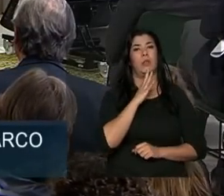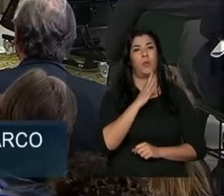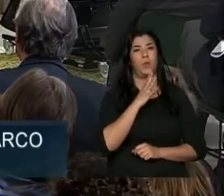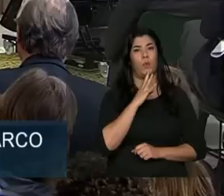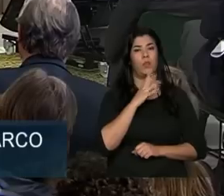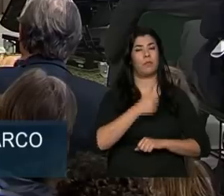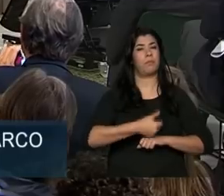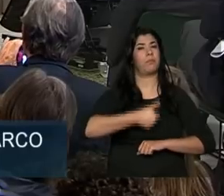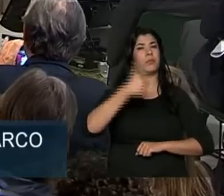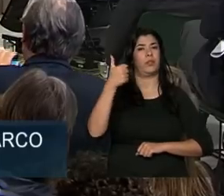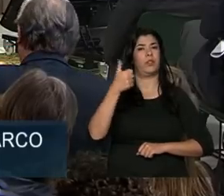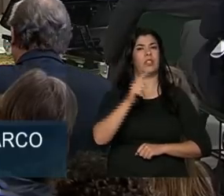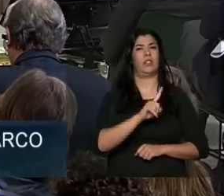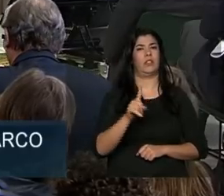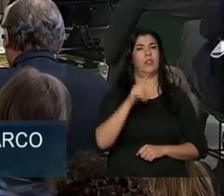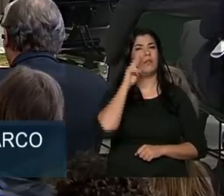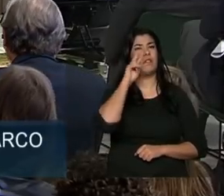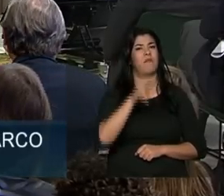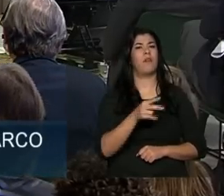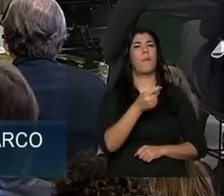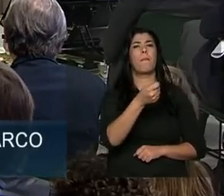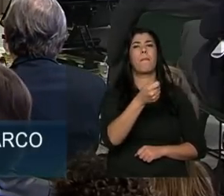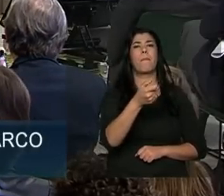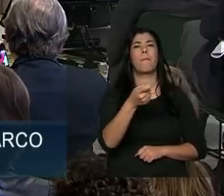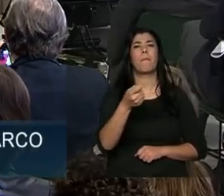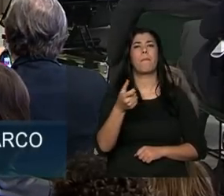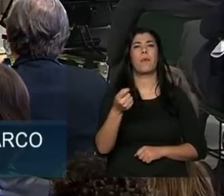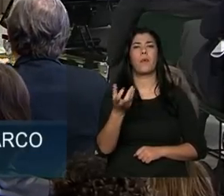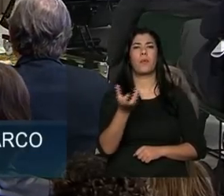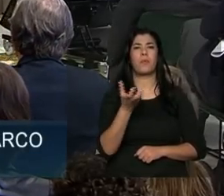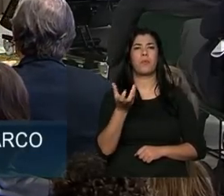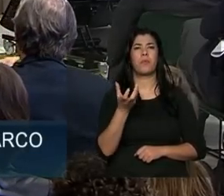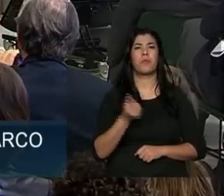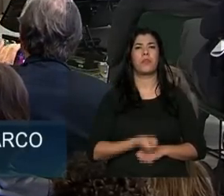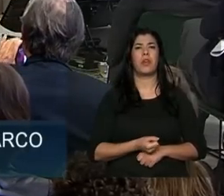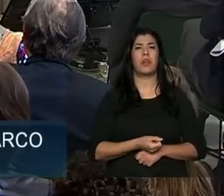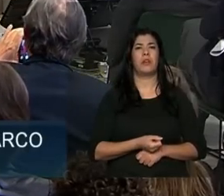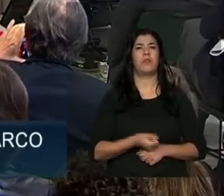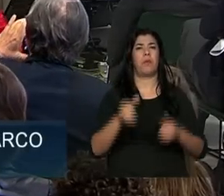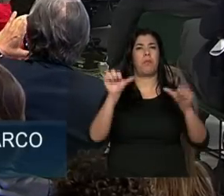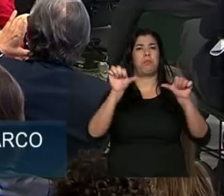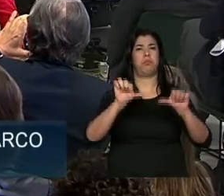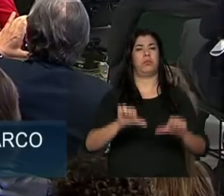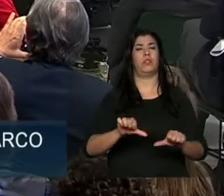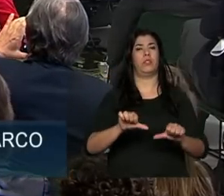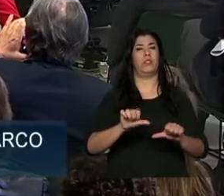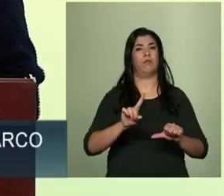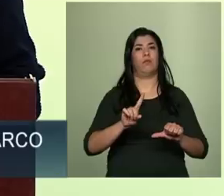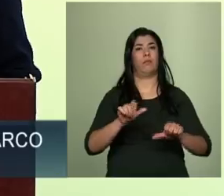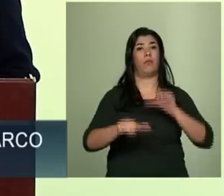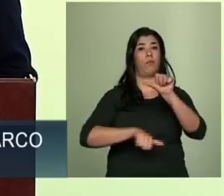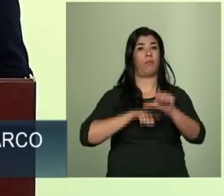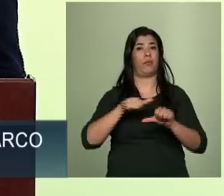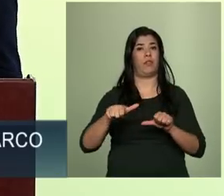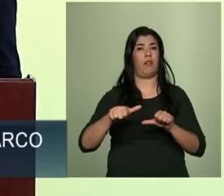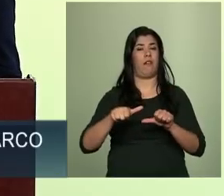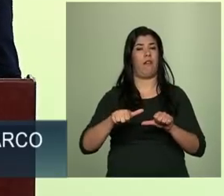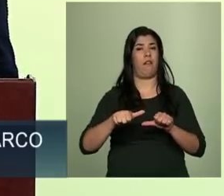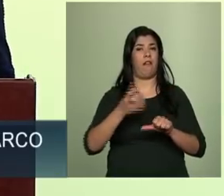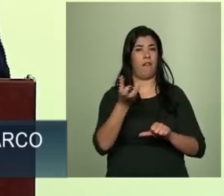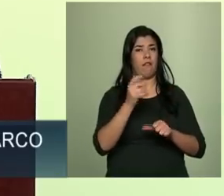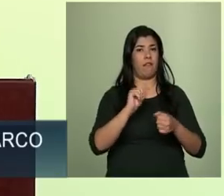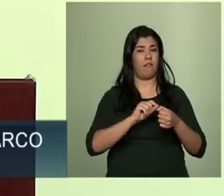por fazer o melhor, e não reconhecer os poucos que querem fazer o pior por esse país. Estamos invertendo a lógica das